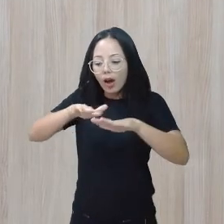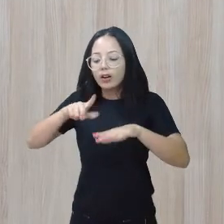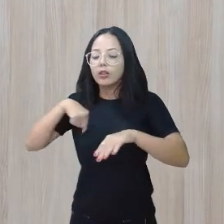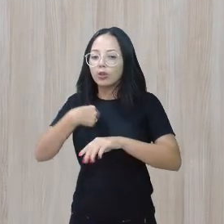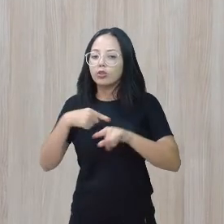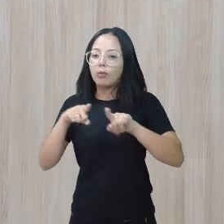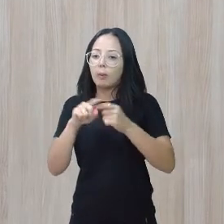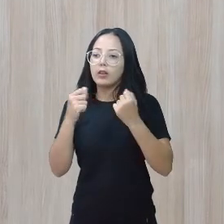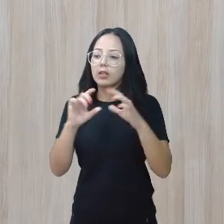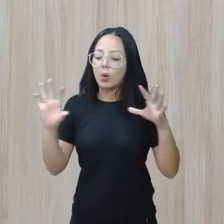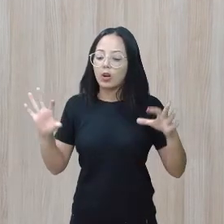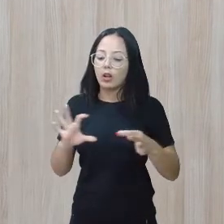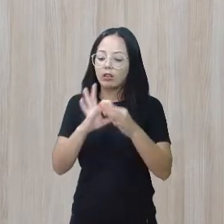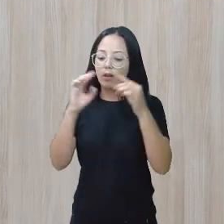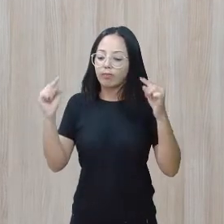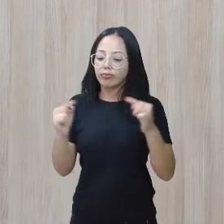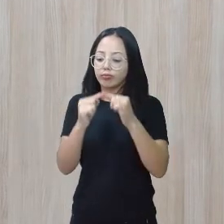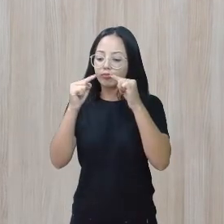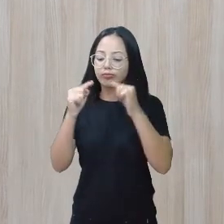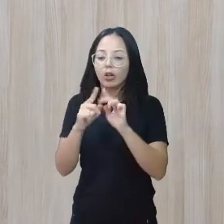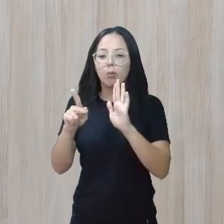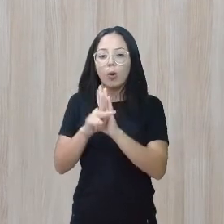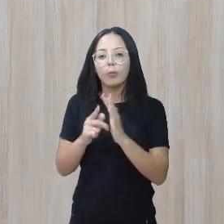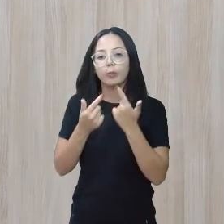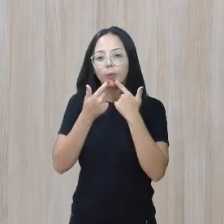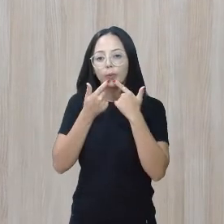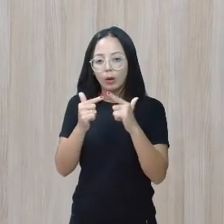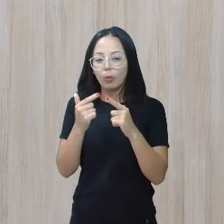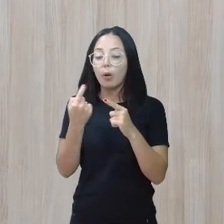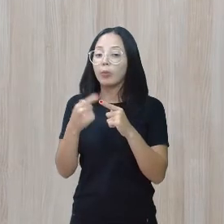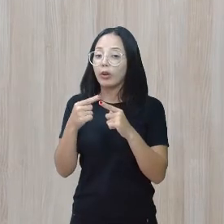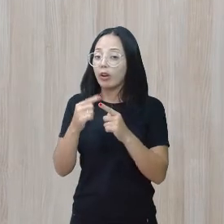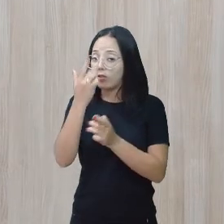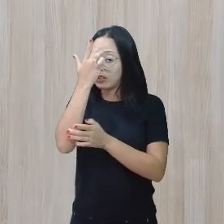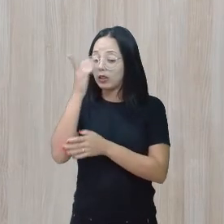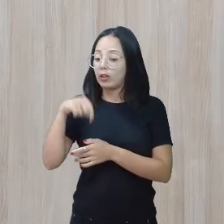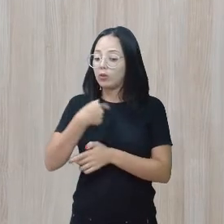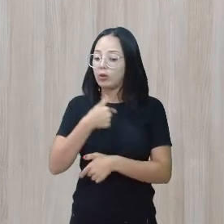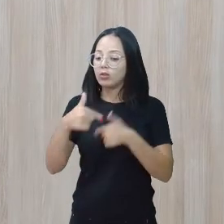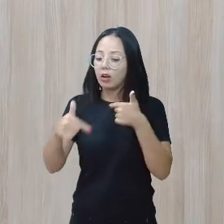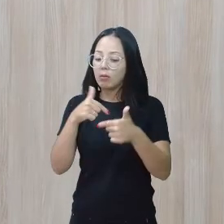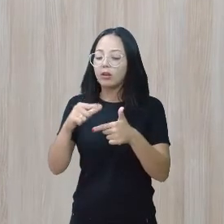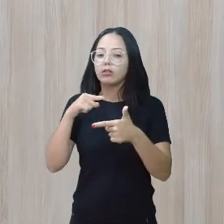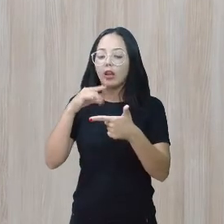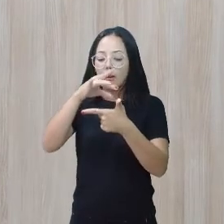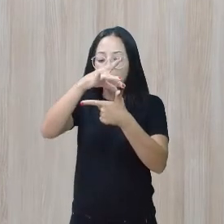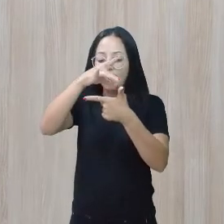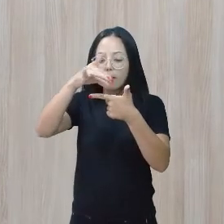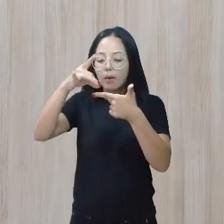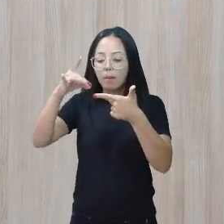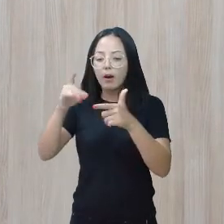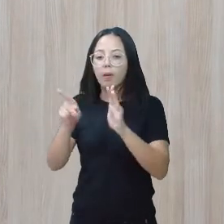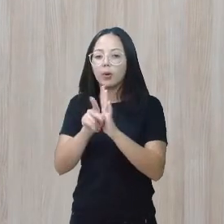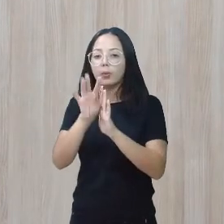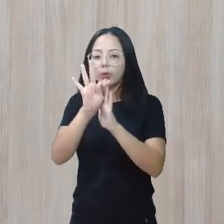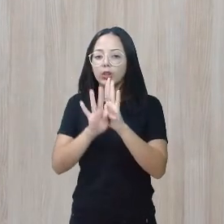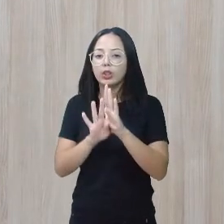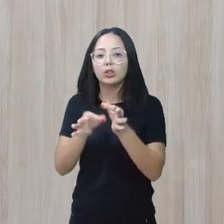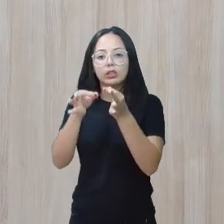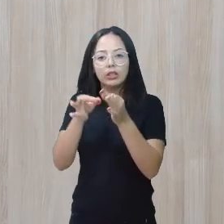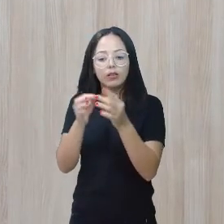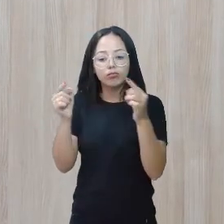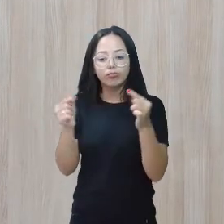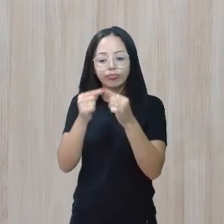para os conectores da língua, que facilitam o nosso trabalho. Então, a gente tem as conjunções que tornam o nosso texto